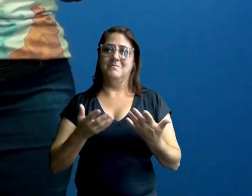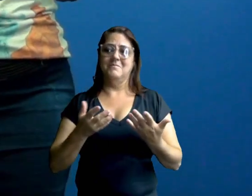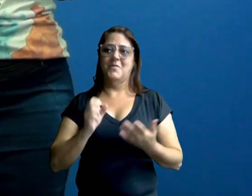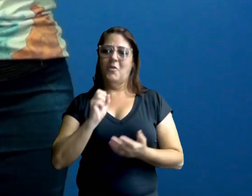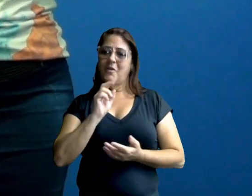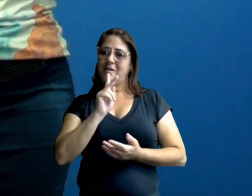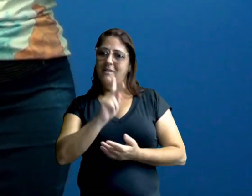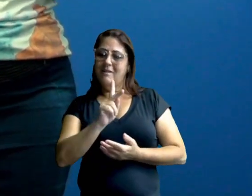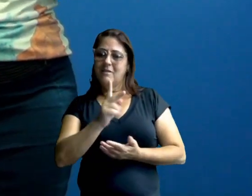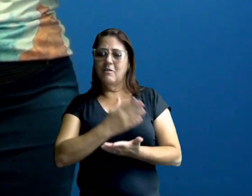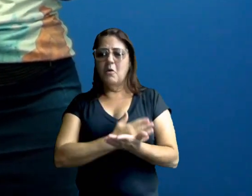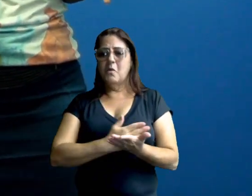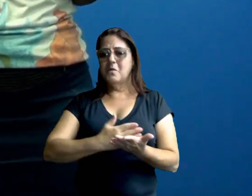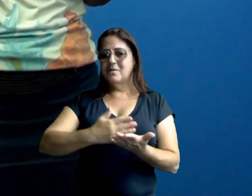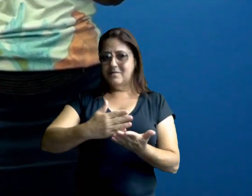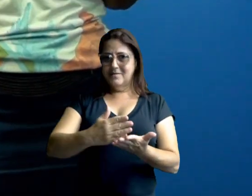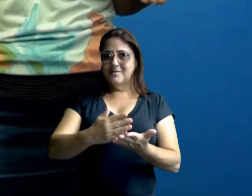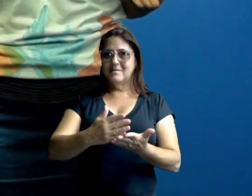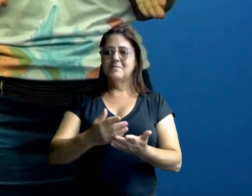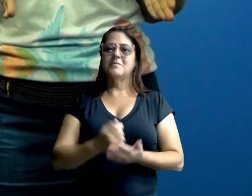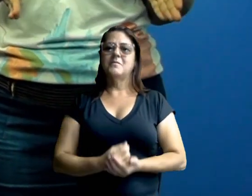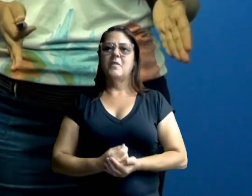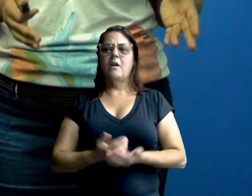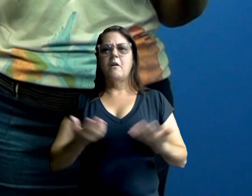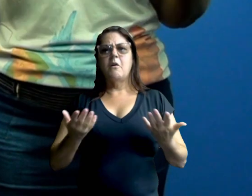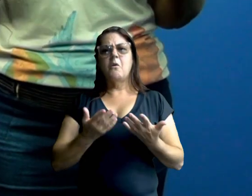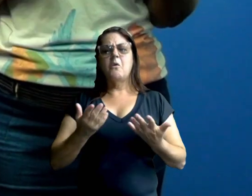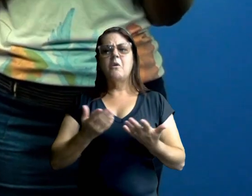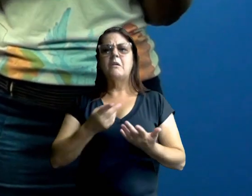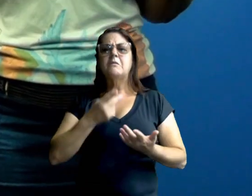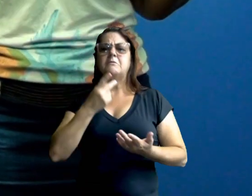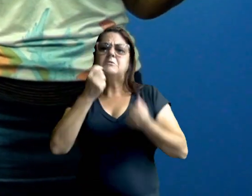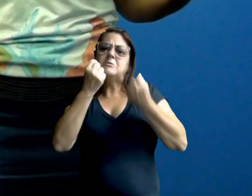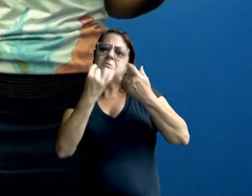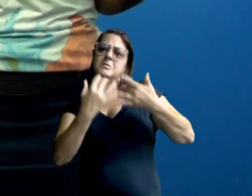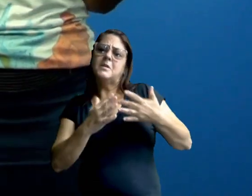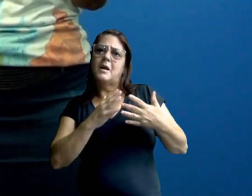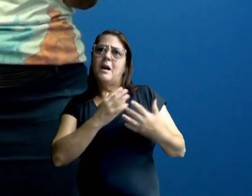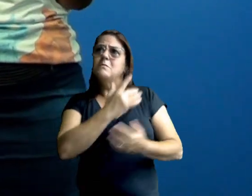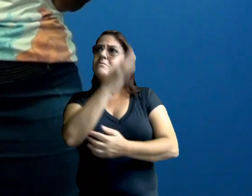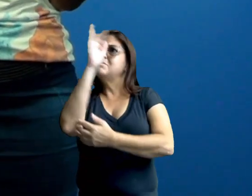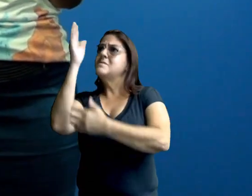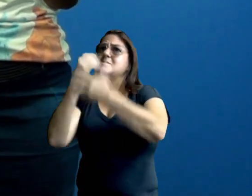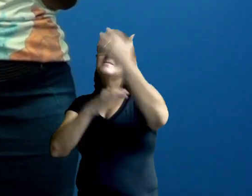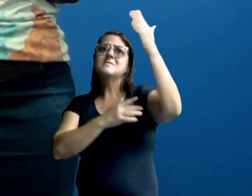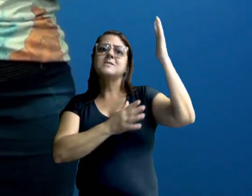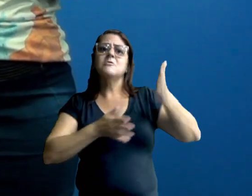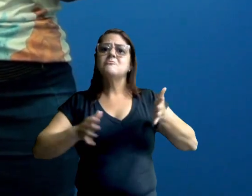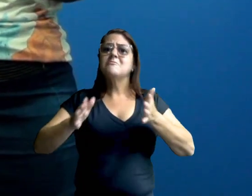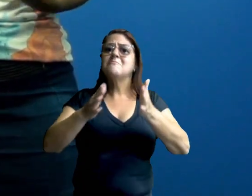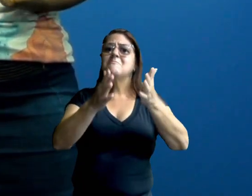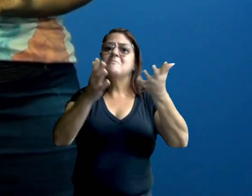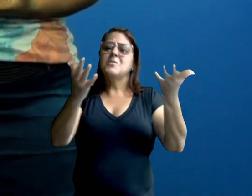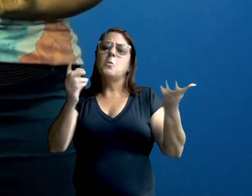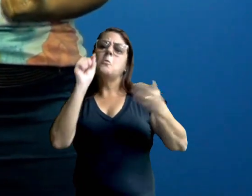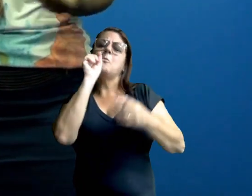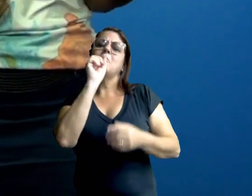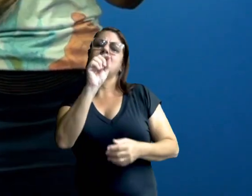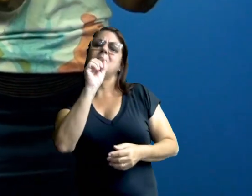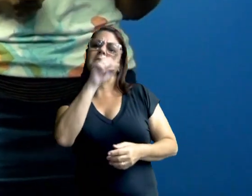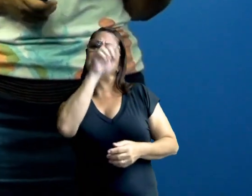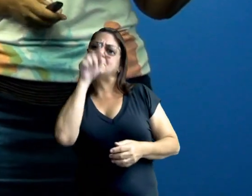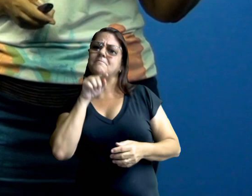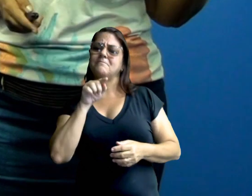Então vamos dar continuidade. Vamos falar agora um pouco sobre a paisagem. Você sabe o que é